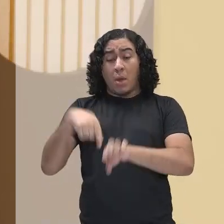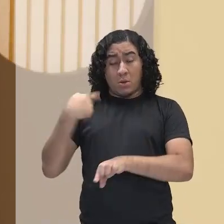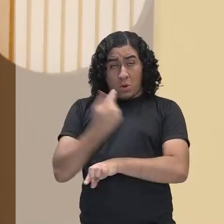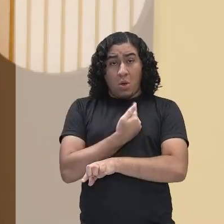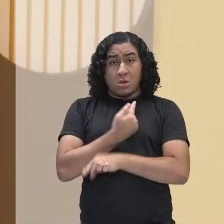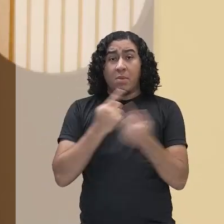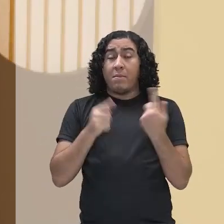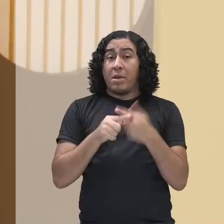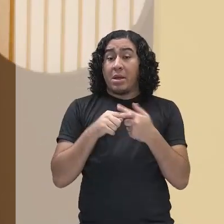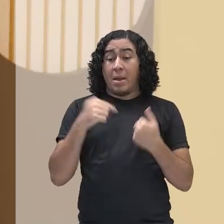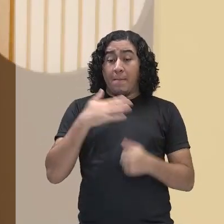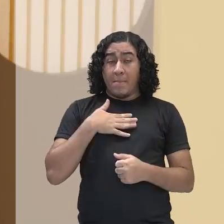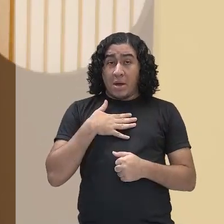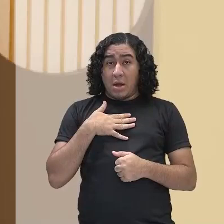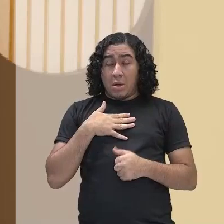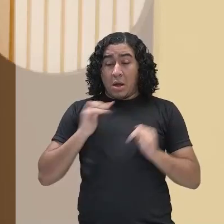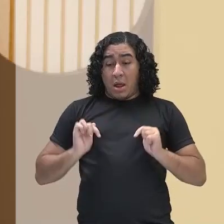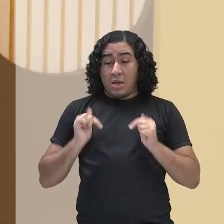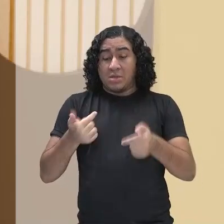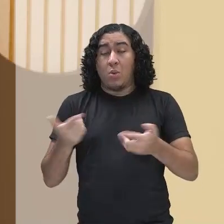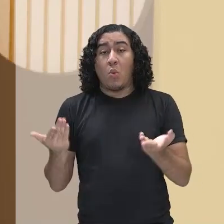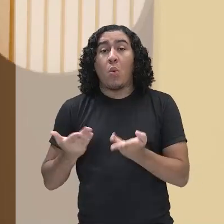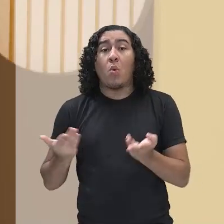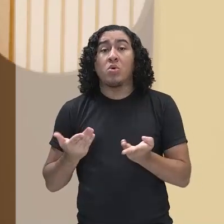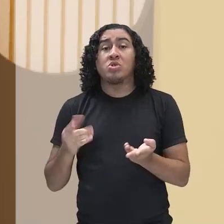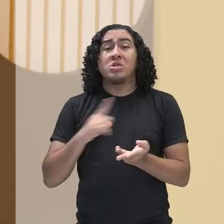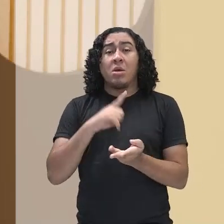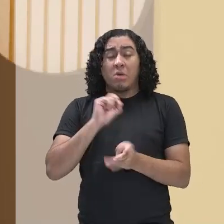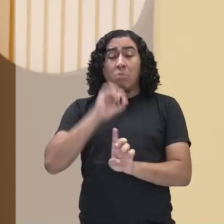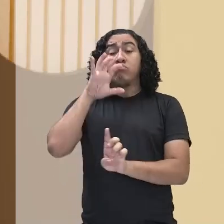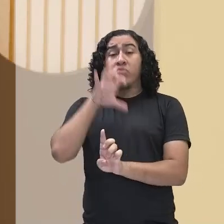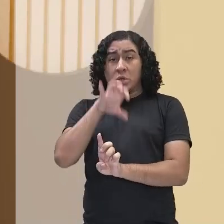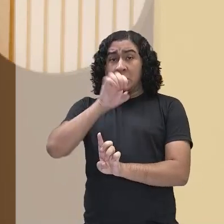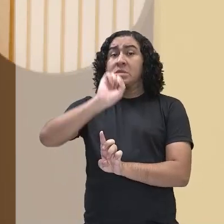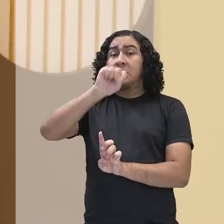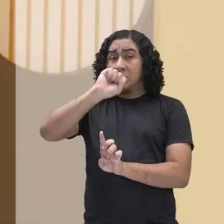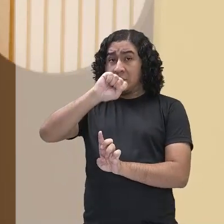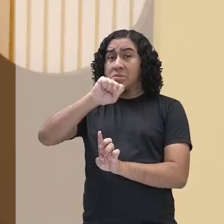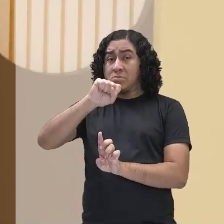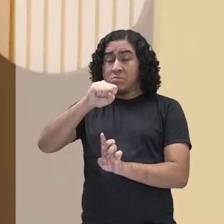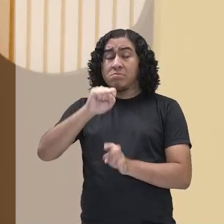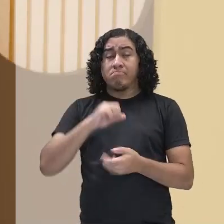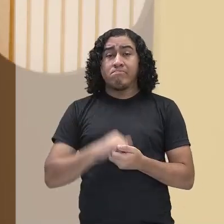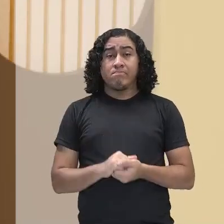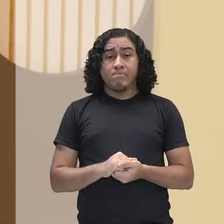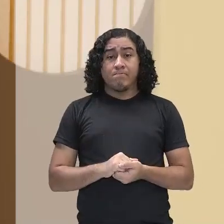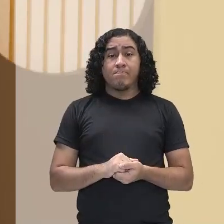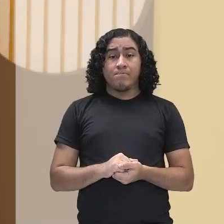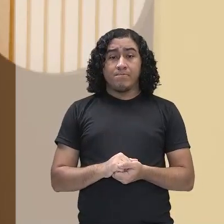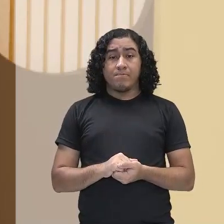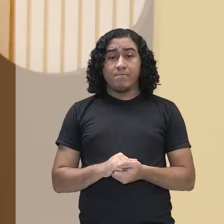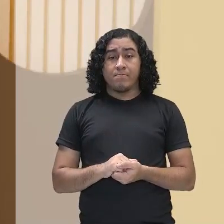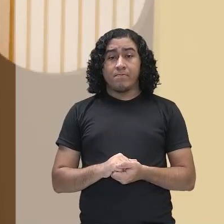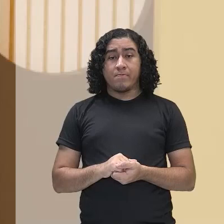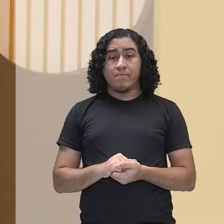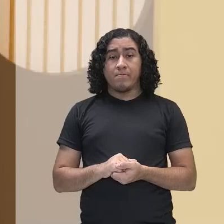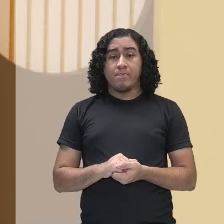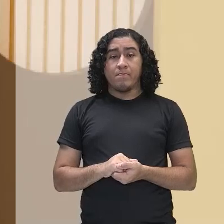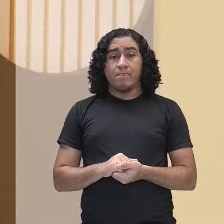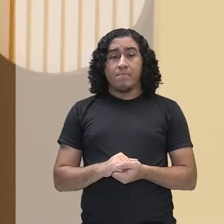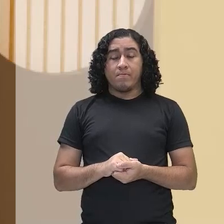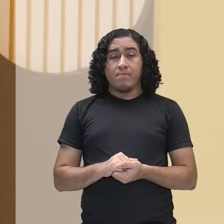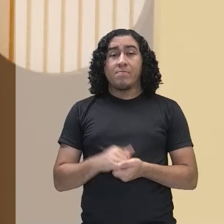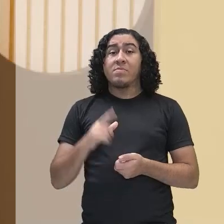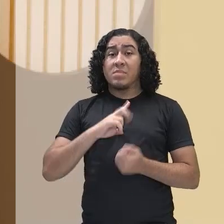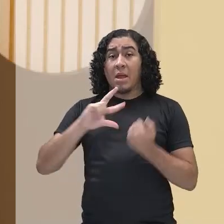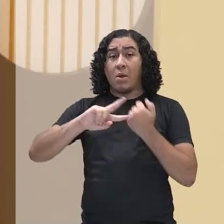vez que as minhas ações hoje vão ter impacto, né? Podem ter um impacto bem próximo e, quem sabe, afetar a